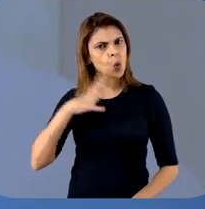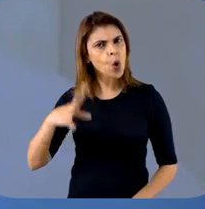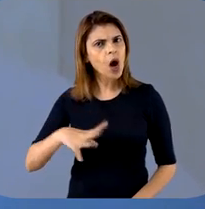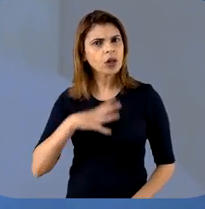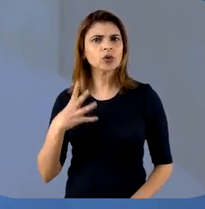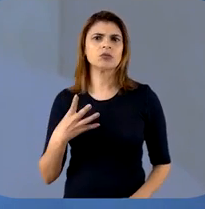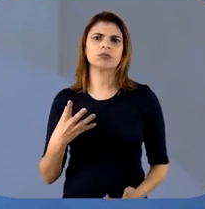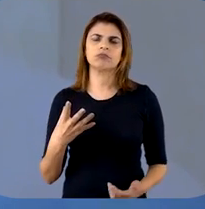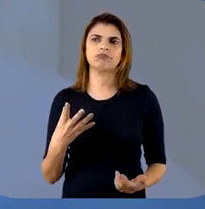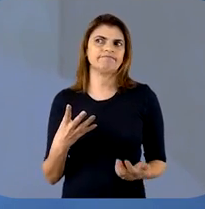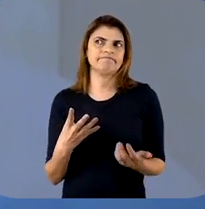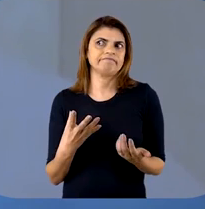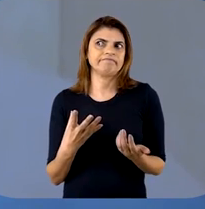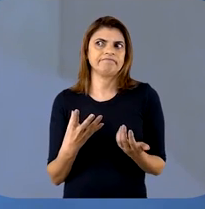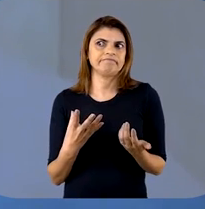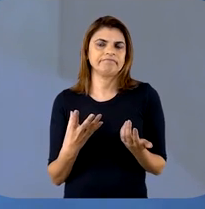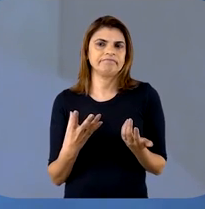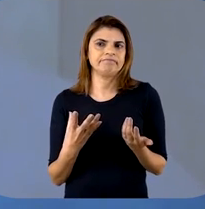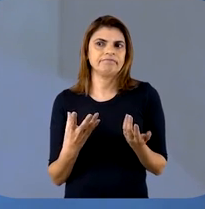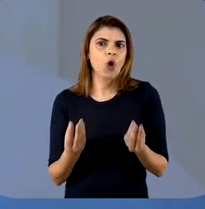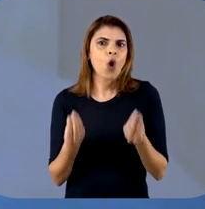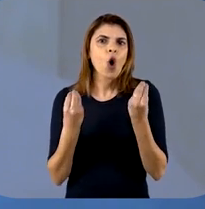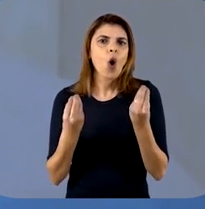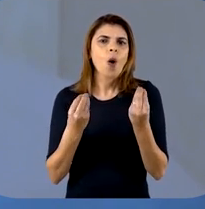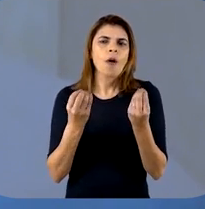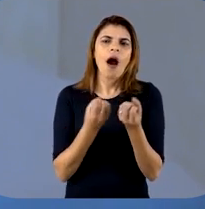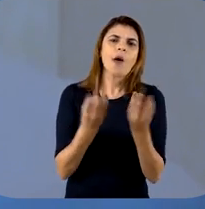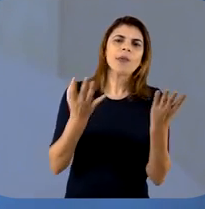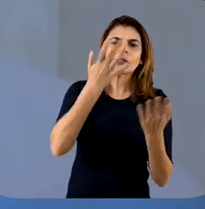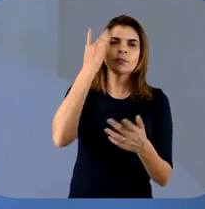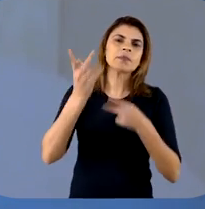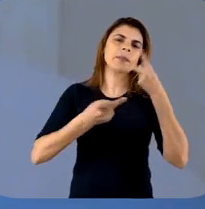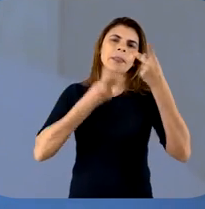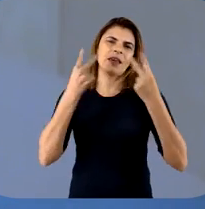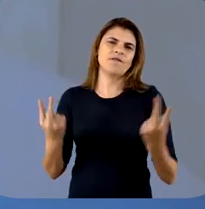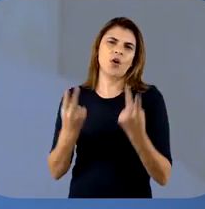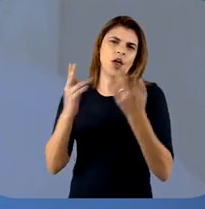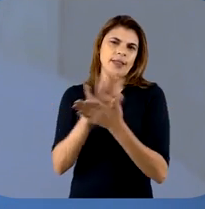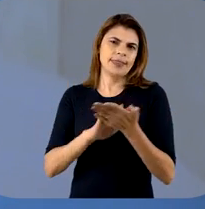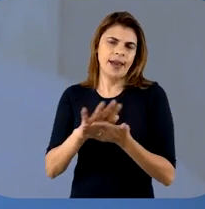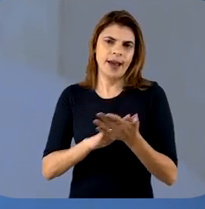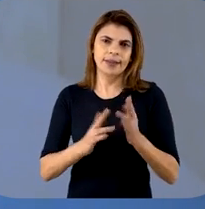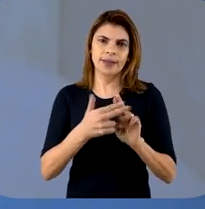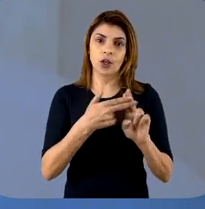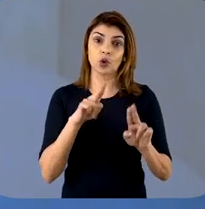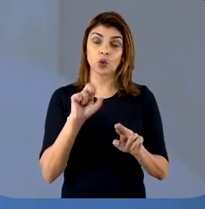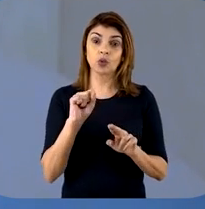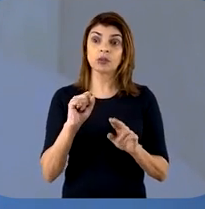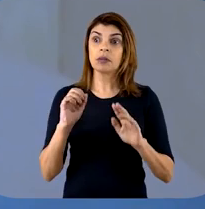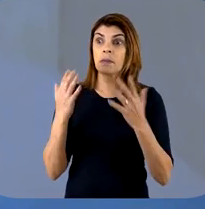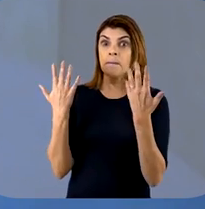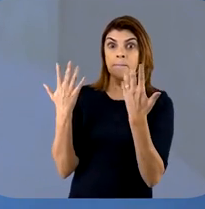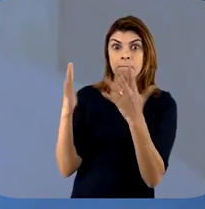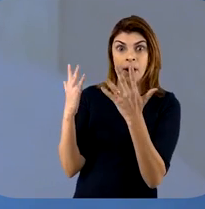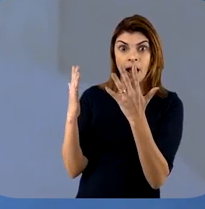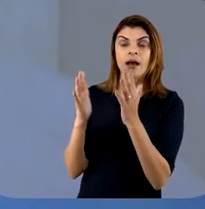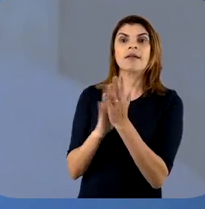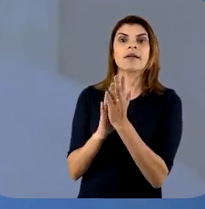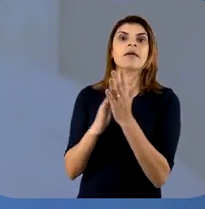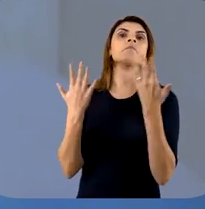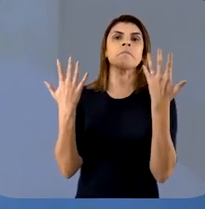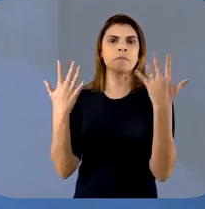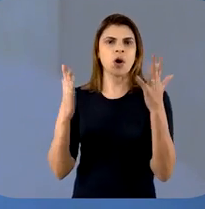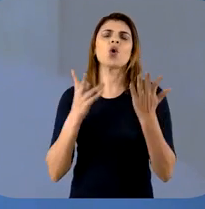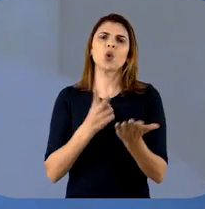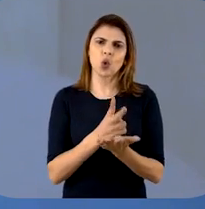de um mundo que pouco se tem dito, né? Ou seja, os aplausos que foram dados e